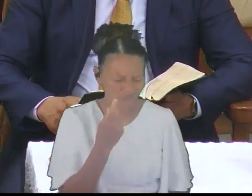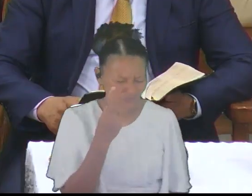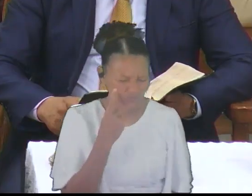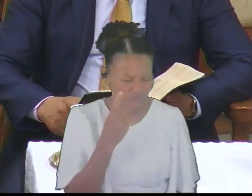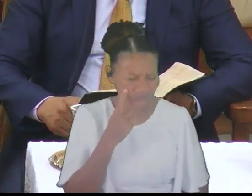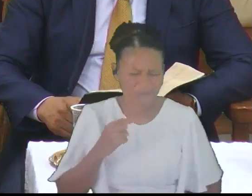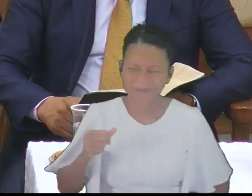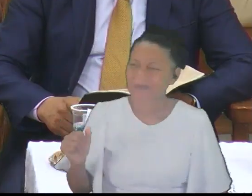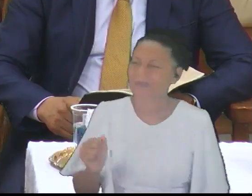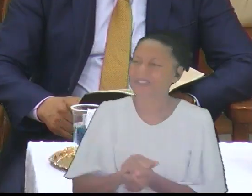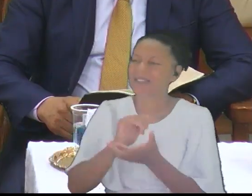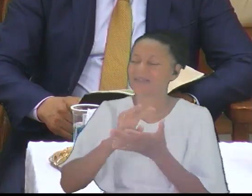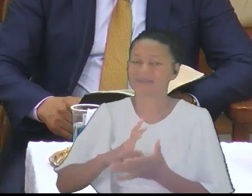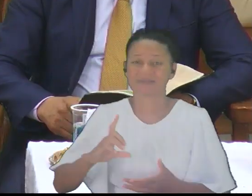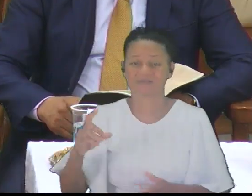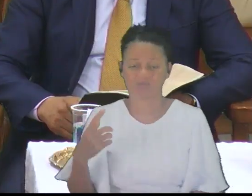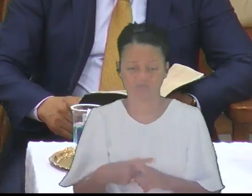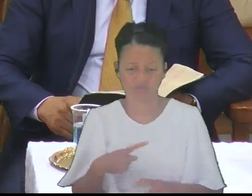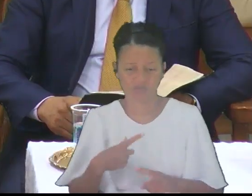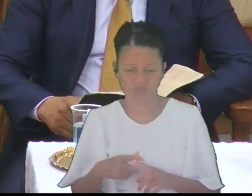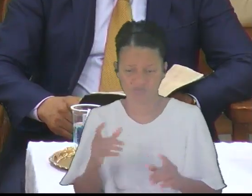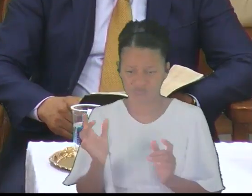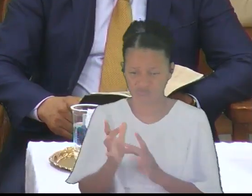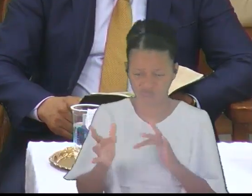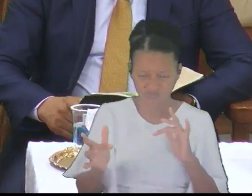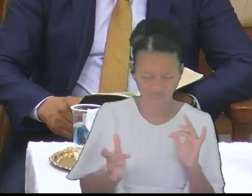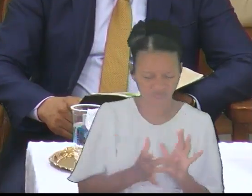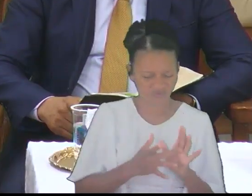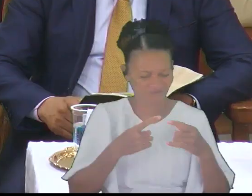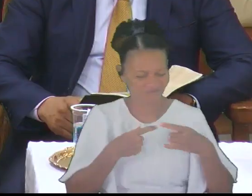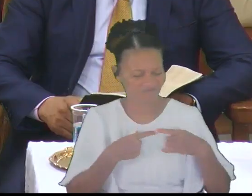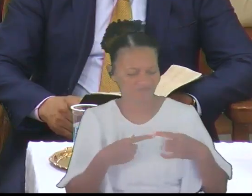dando glória a Deus, porque Jesus inaugurou um